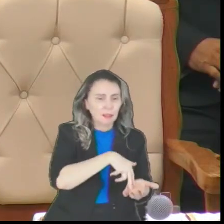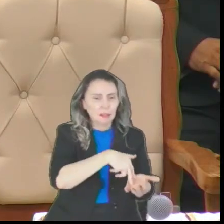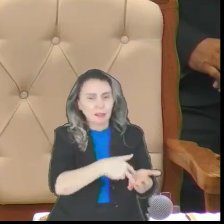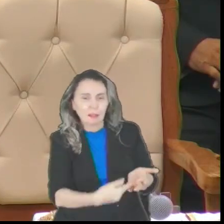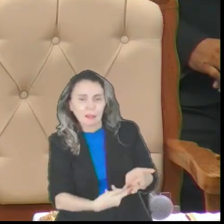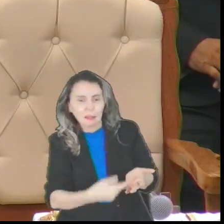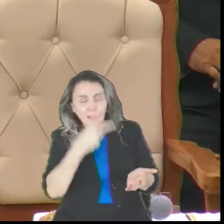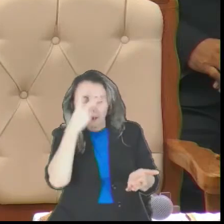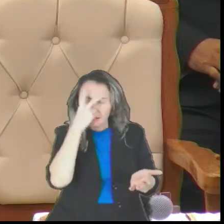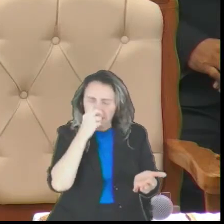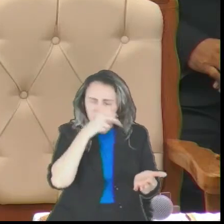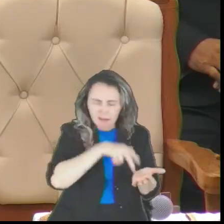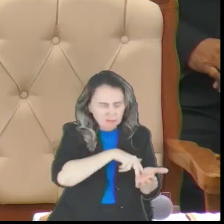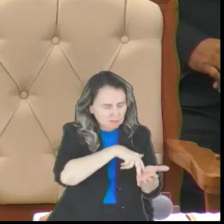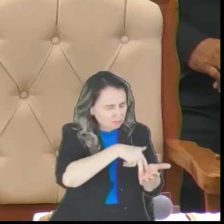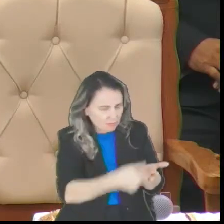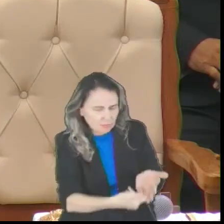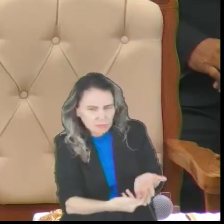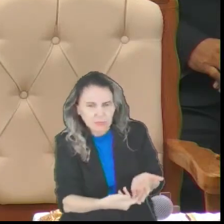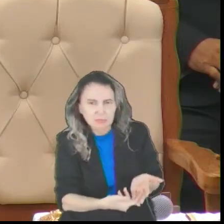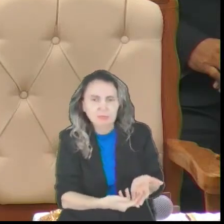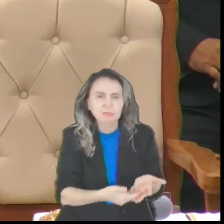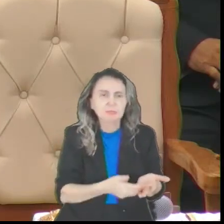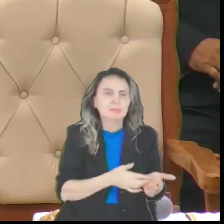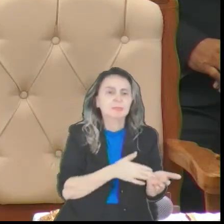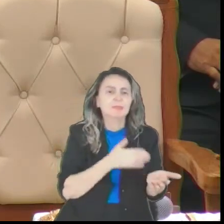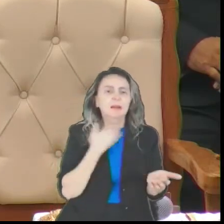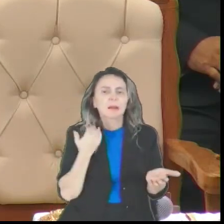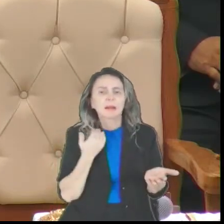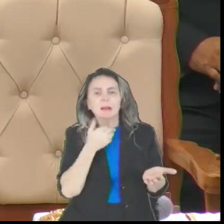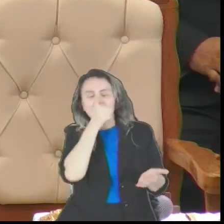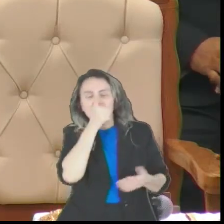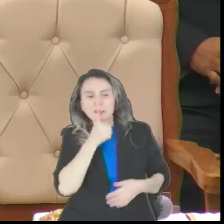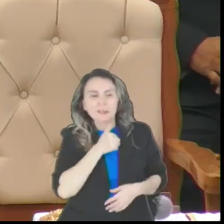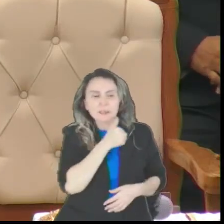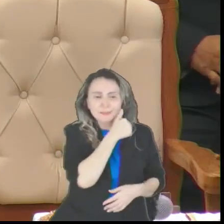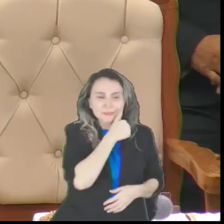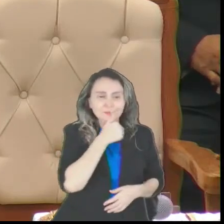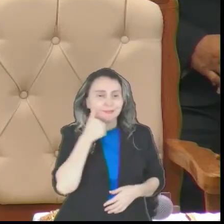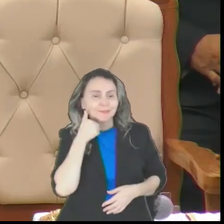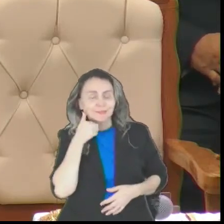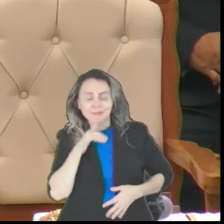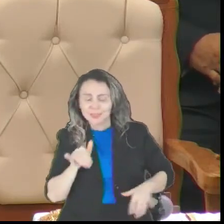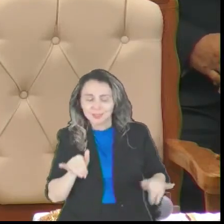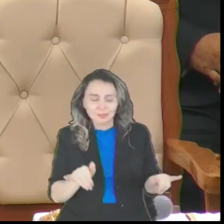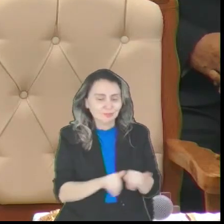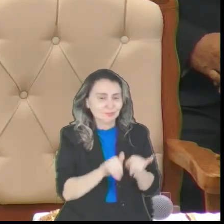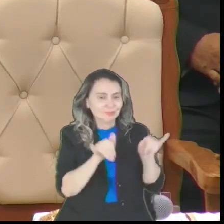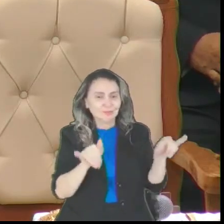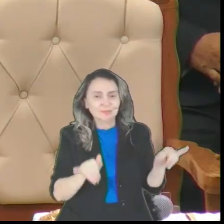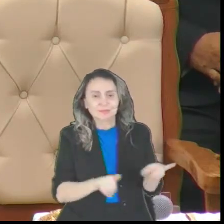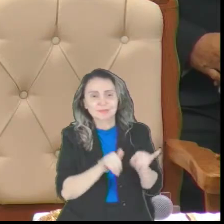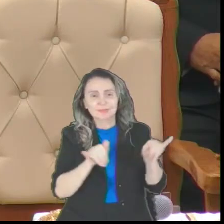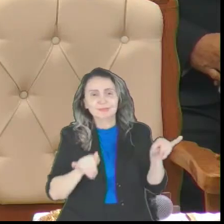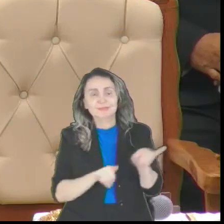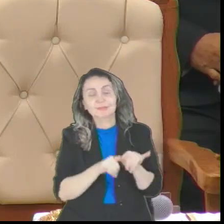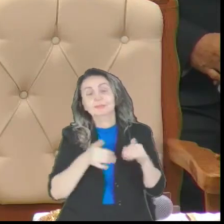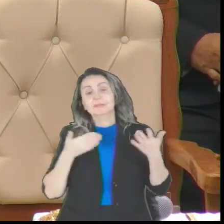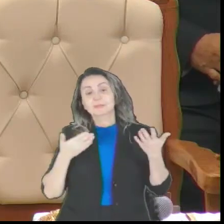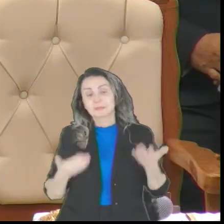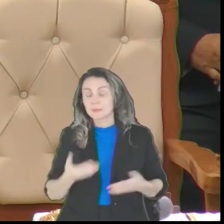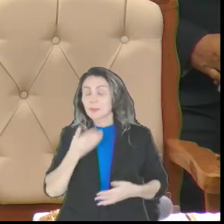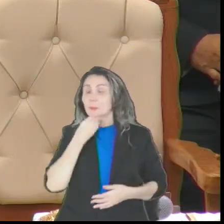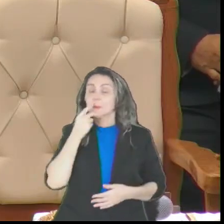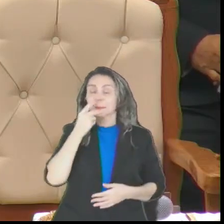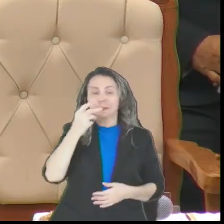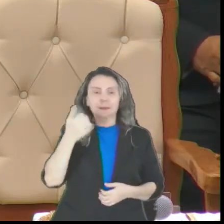buracos, perdendo a vida, fazendo sacrifícios que não levam a nada. Aí o profeta diz, por que